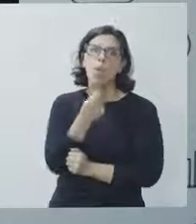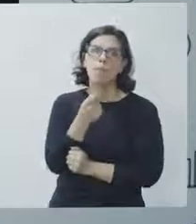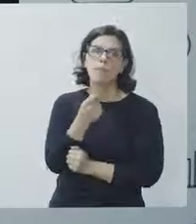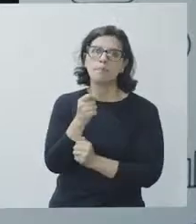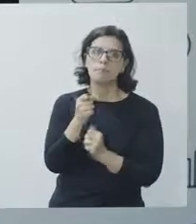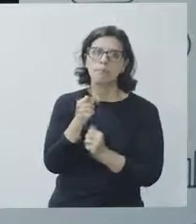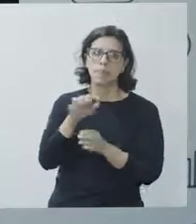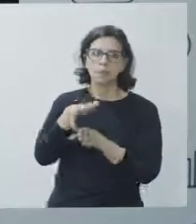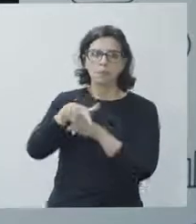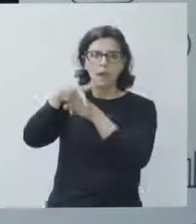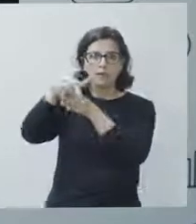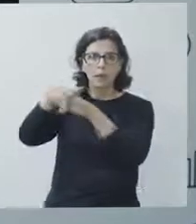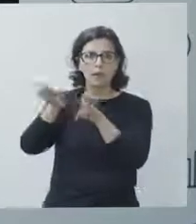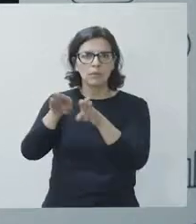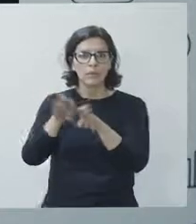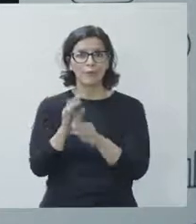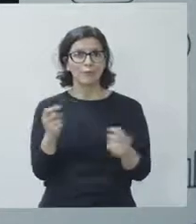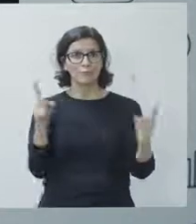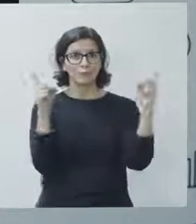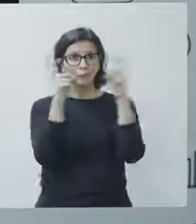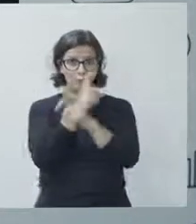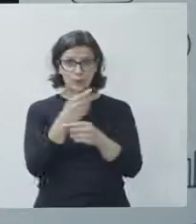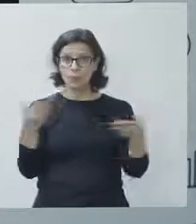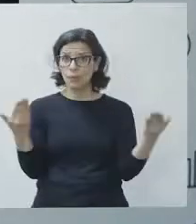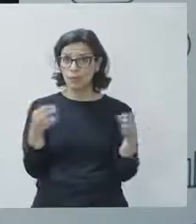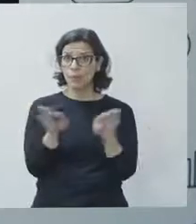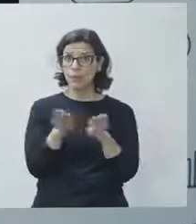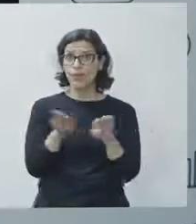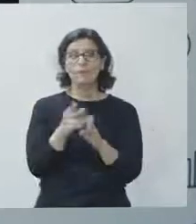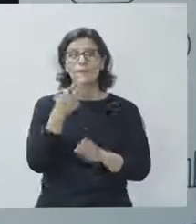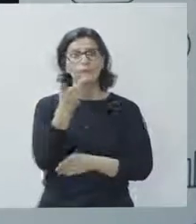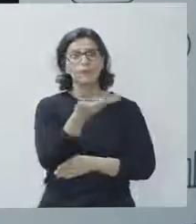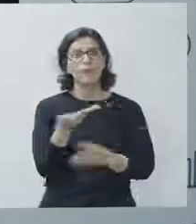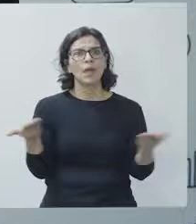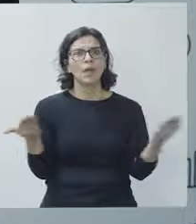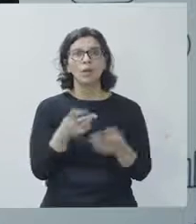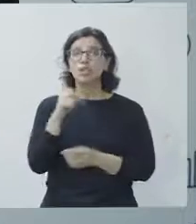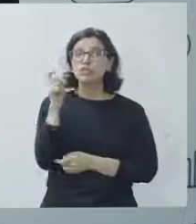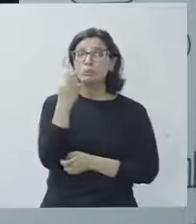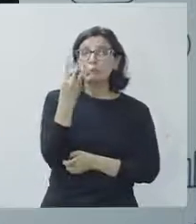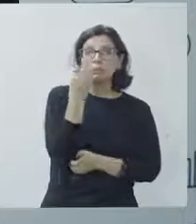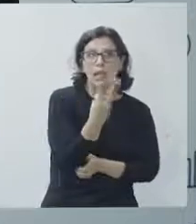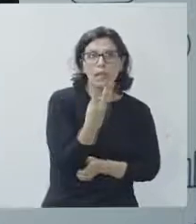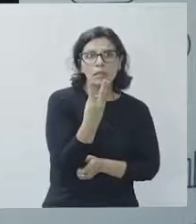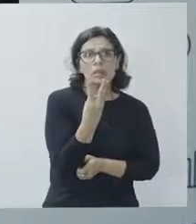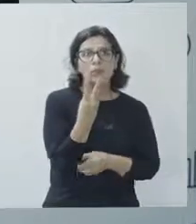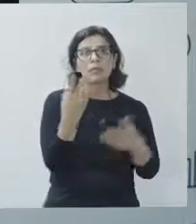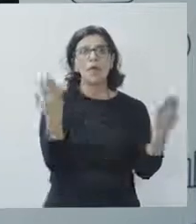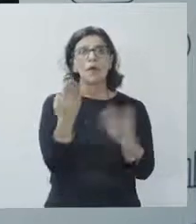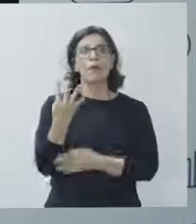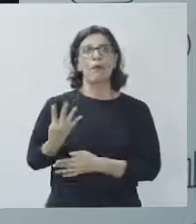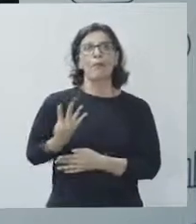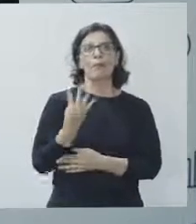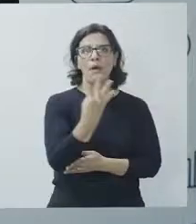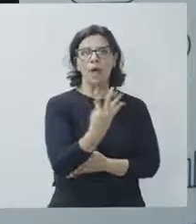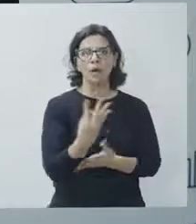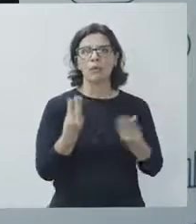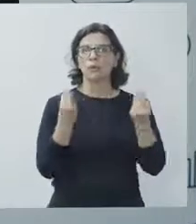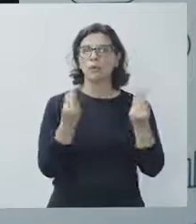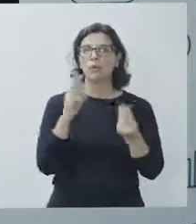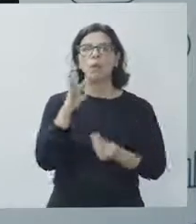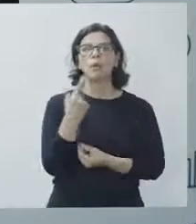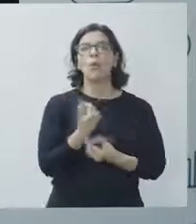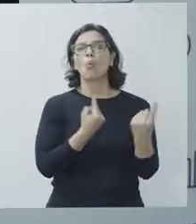pessoa. Então, o que já era difícil, como ela mesma comenta, já era difícil, né, para as três, porque ia ter que